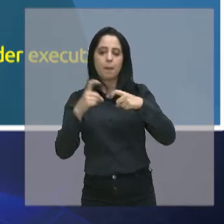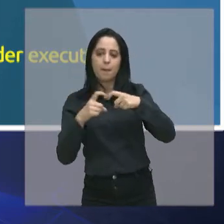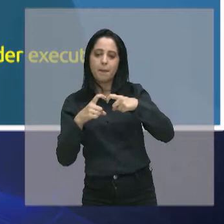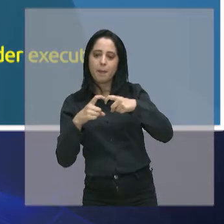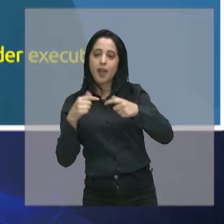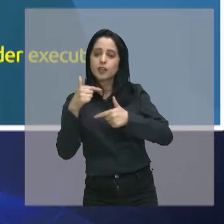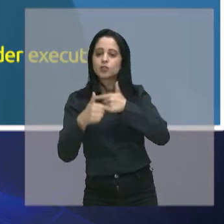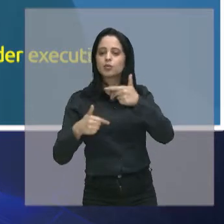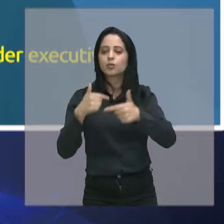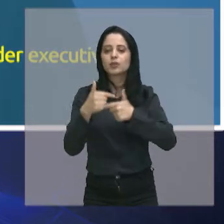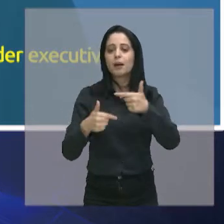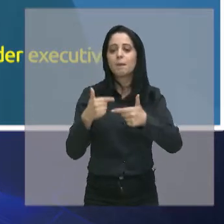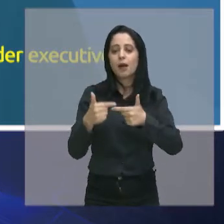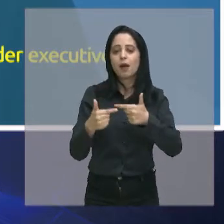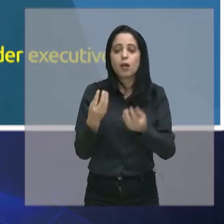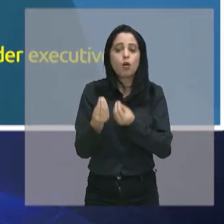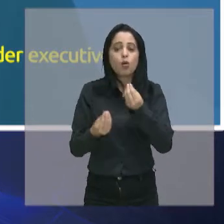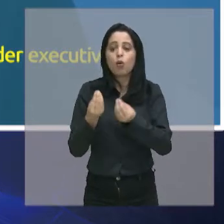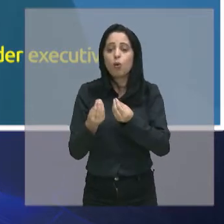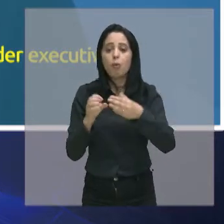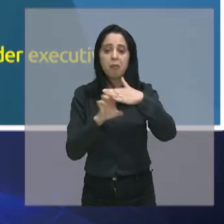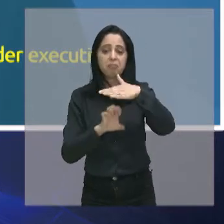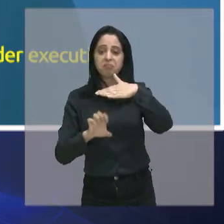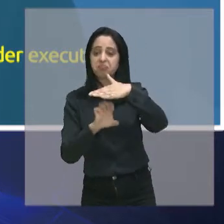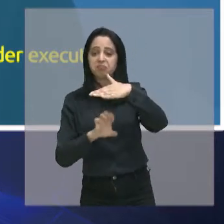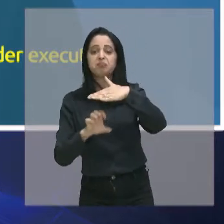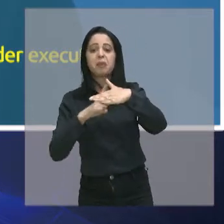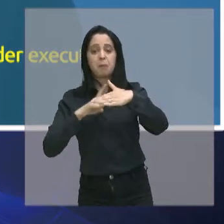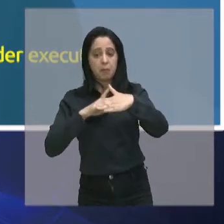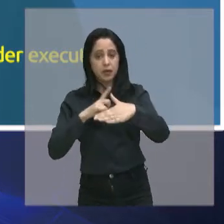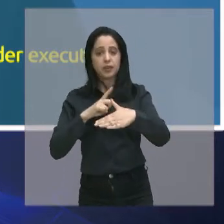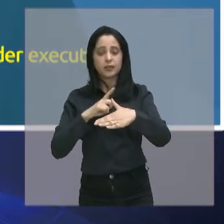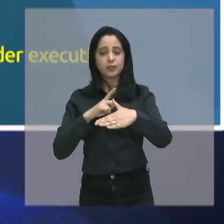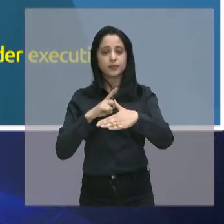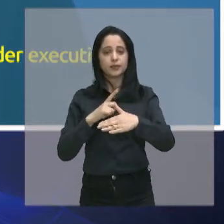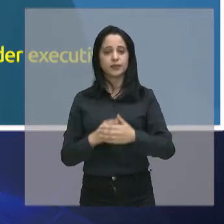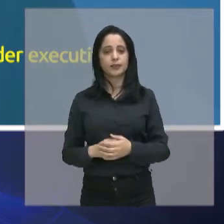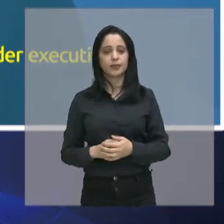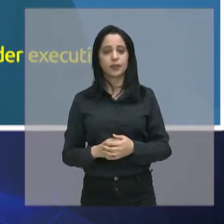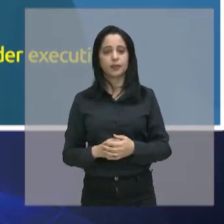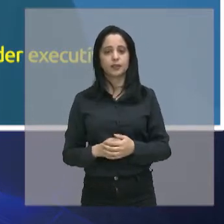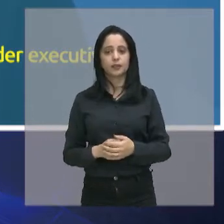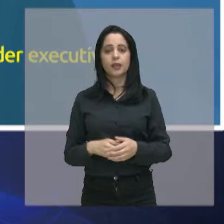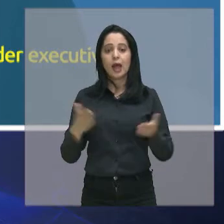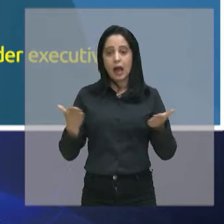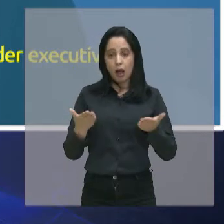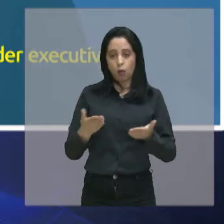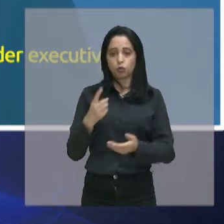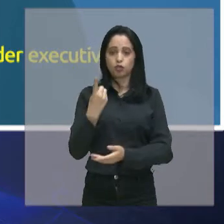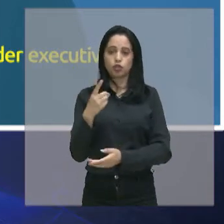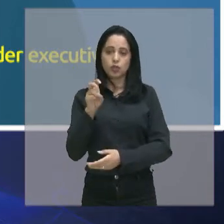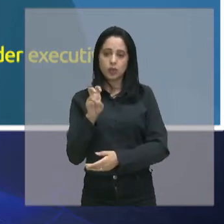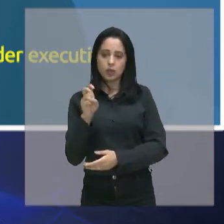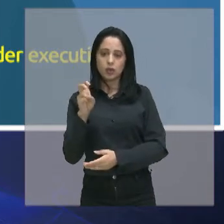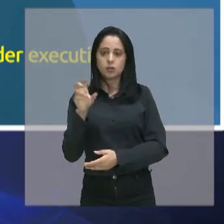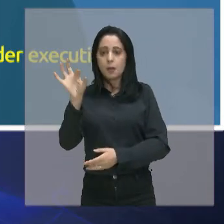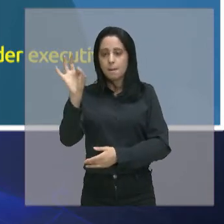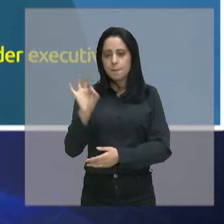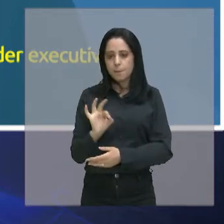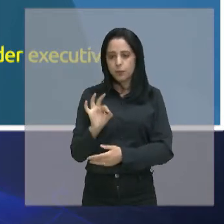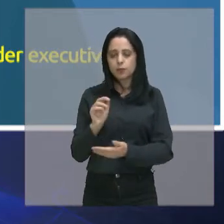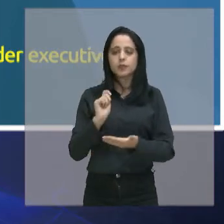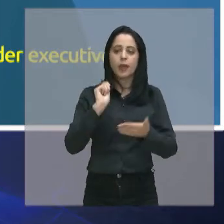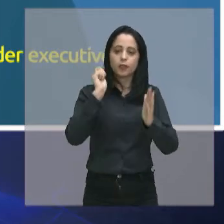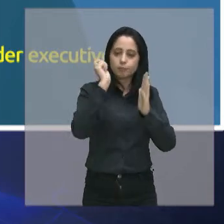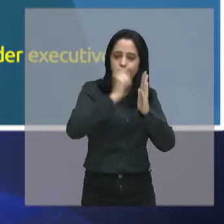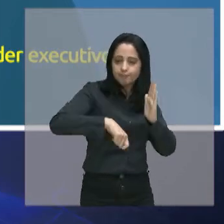na forma lucro presumido, e hoje, que é sobretaxado mais ou menos 15% a 16%, com essa lei de